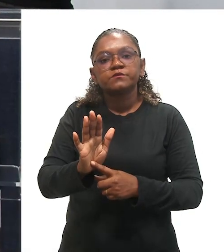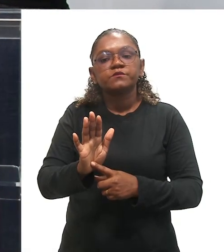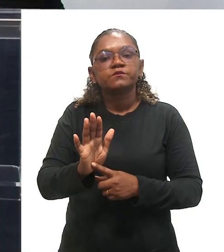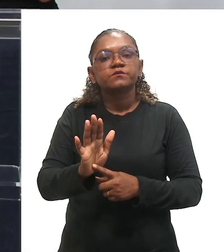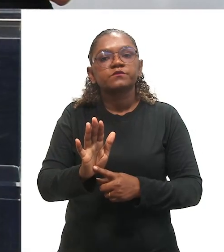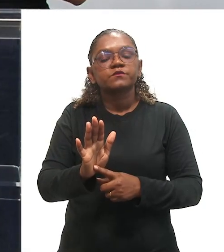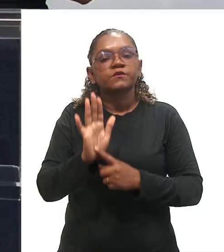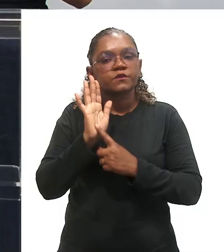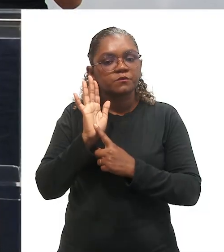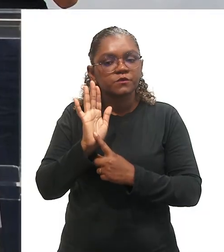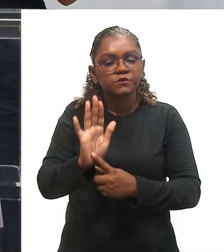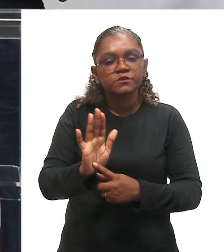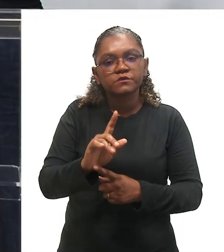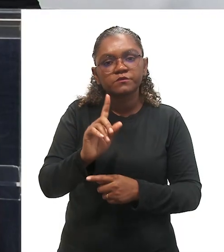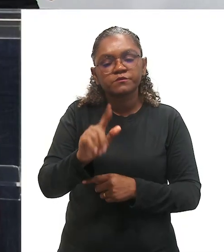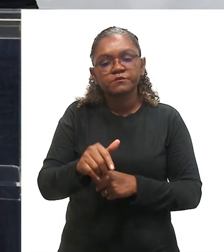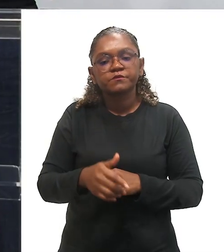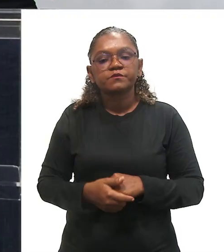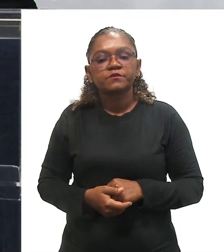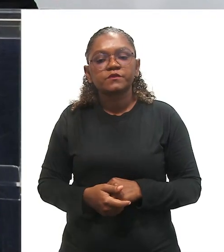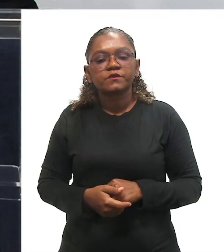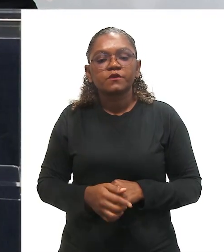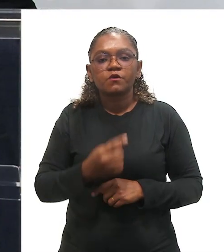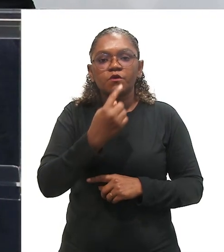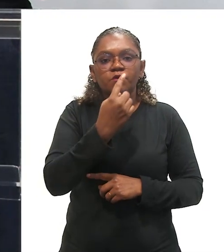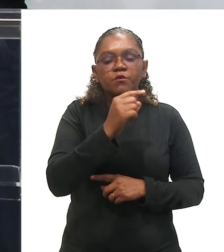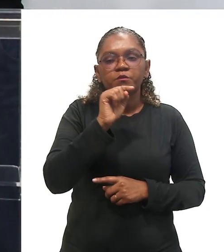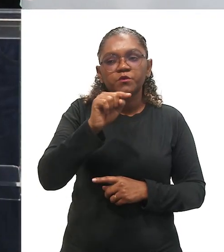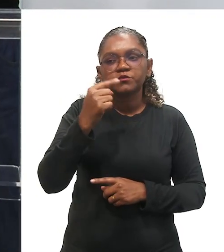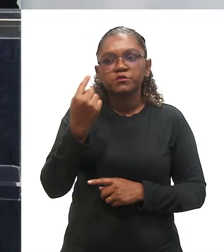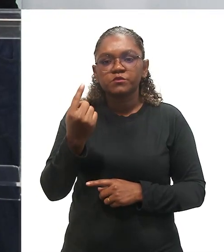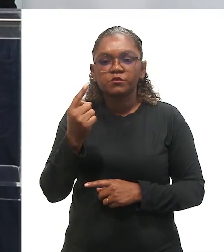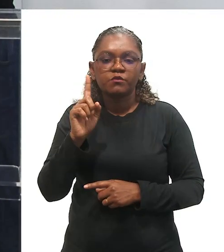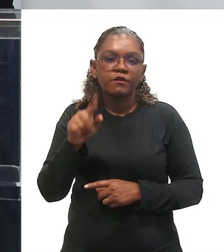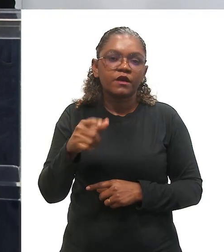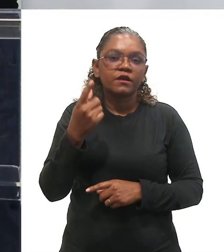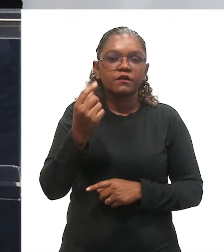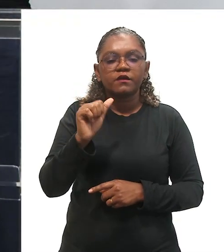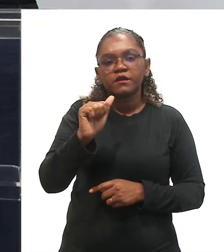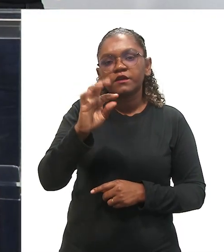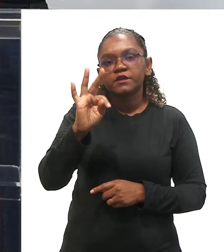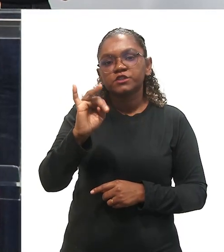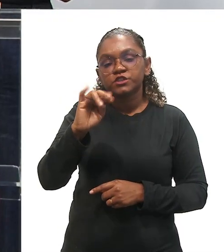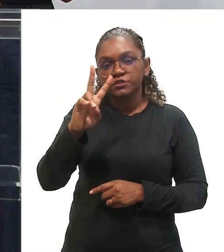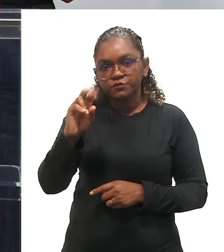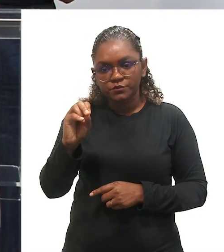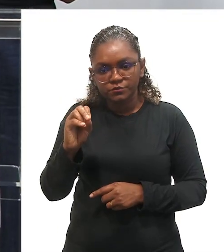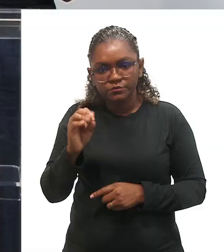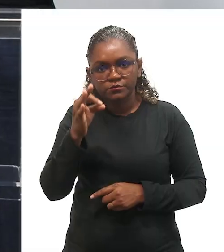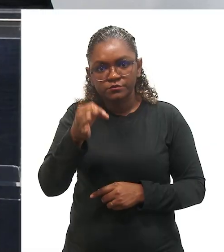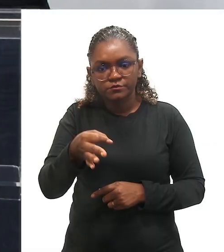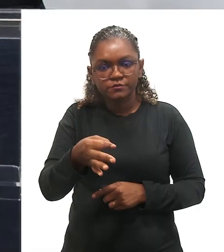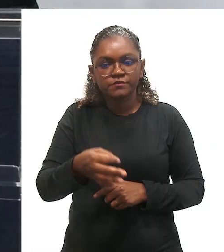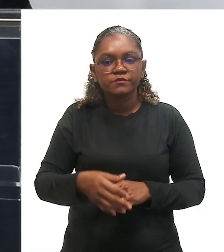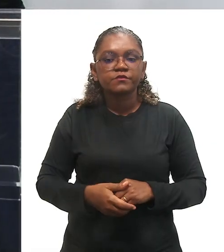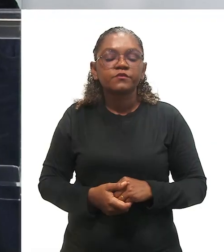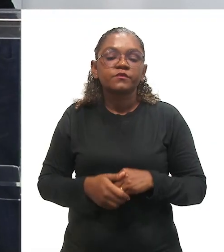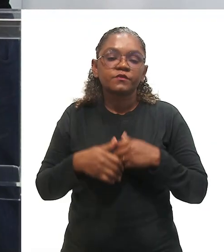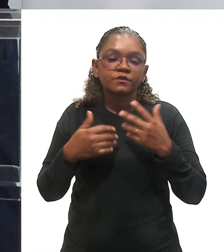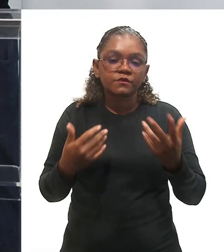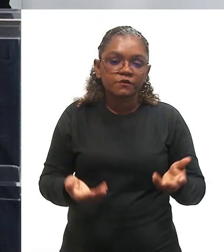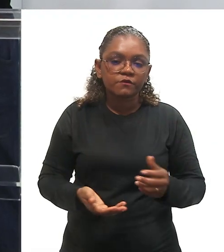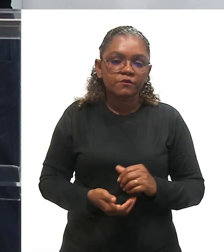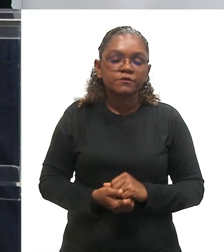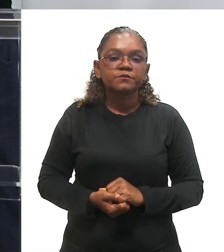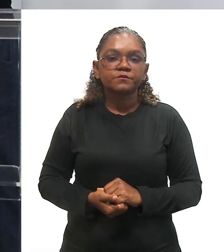suas classificações. Ali eu já mostro o ativo. Nós temos 1.1, é o quê? O ativo circulante. 1.2 é o quê? Ativo não